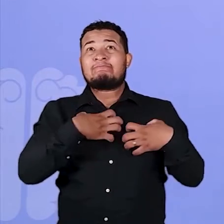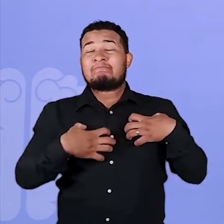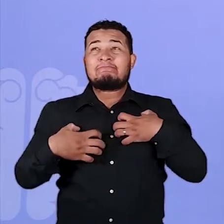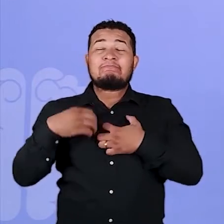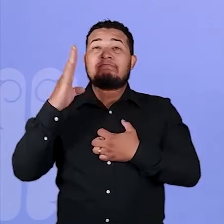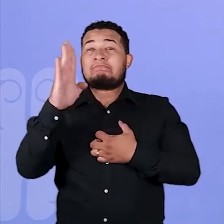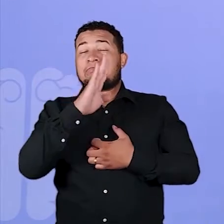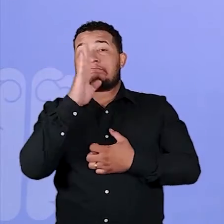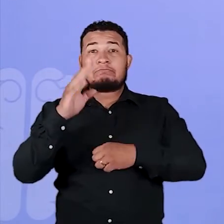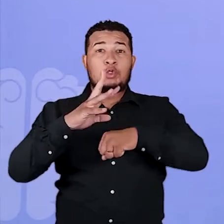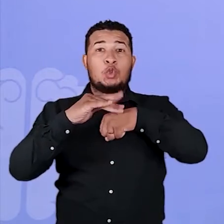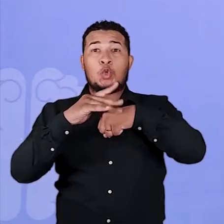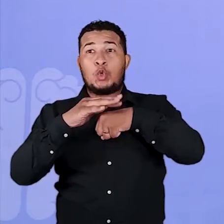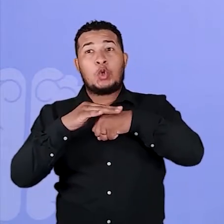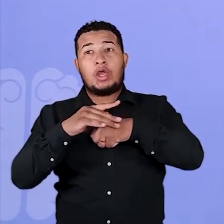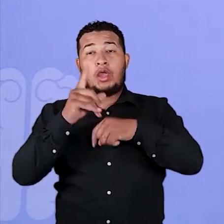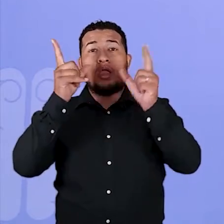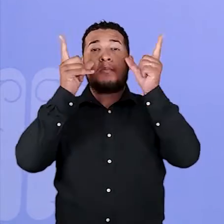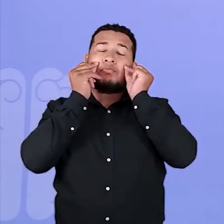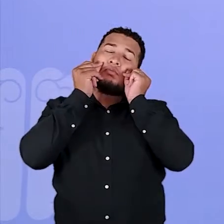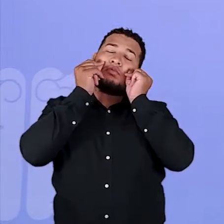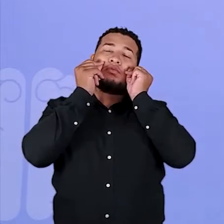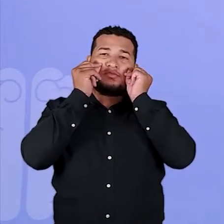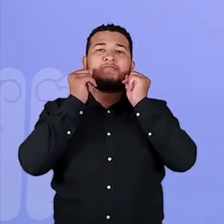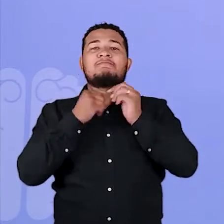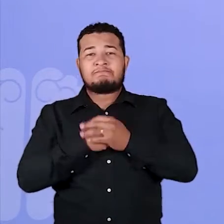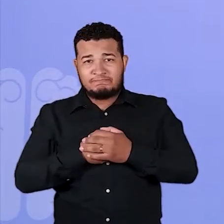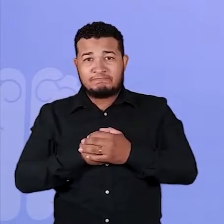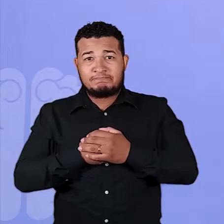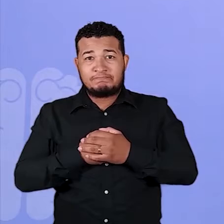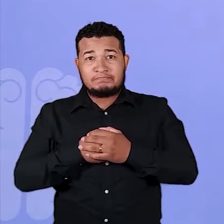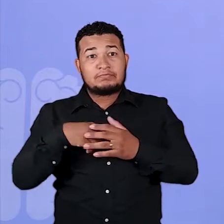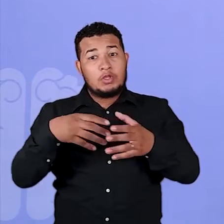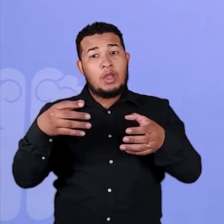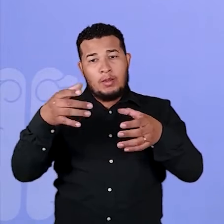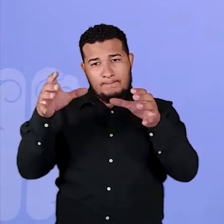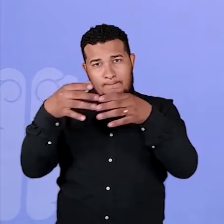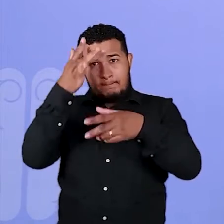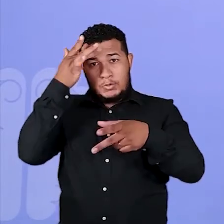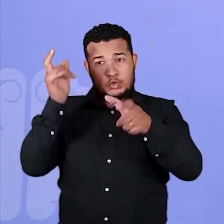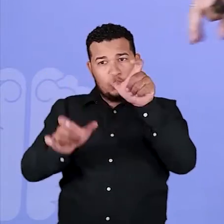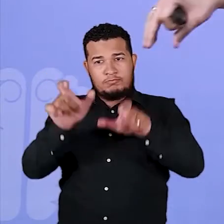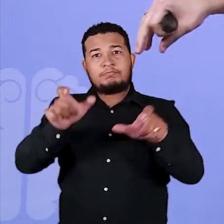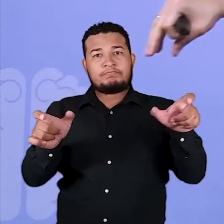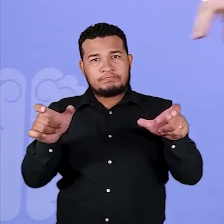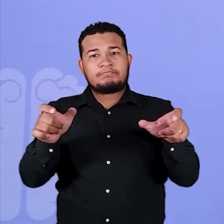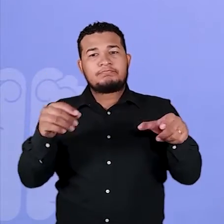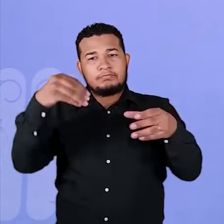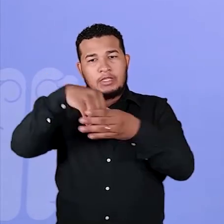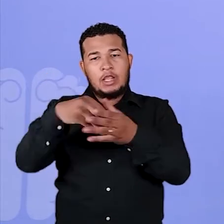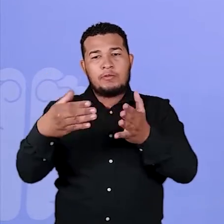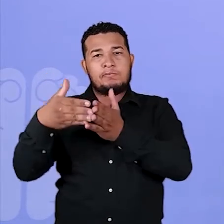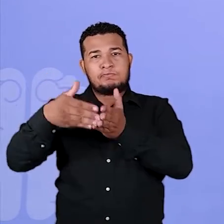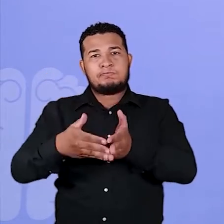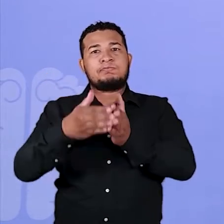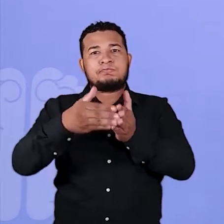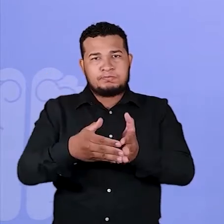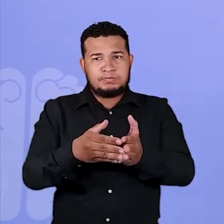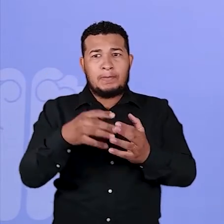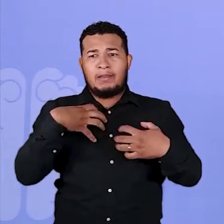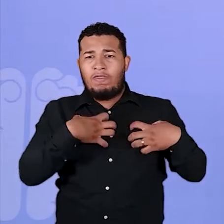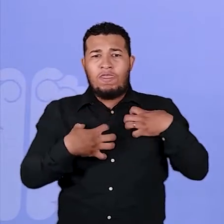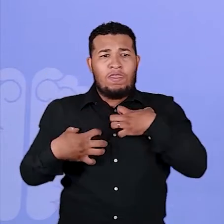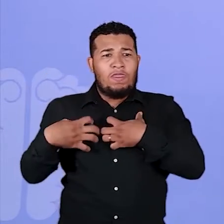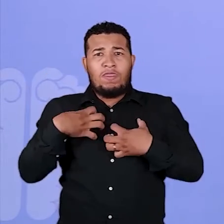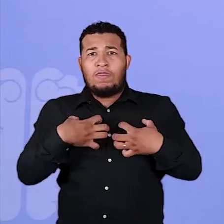a ponto dele ficar doente e desacordado. A tripulação, então, dentro do navio,